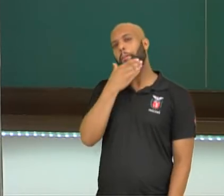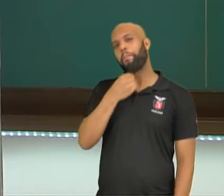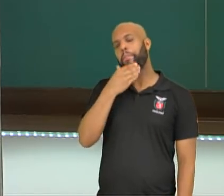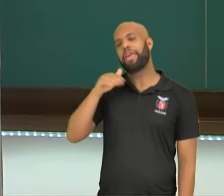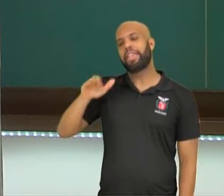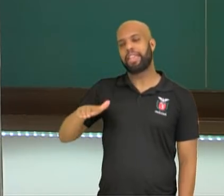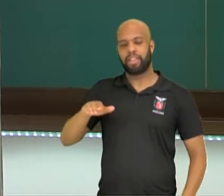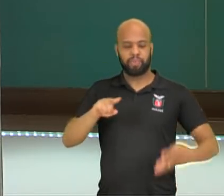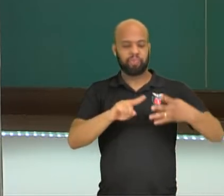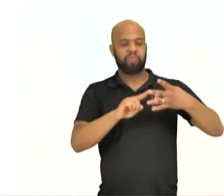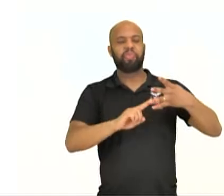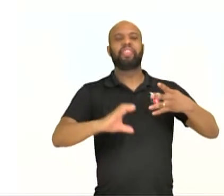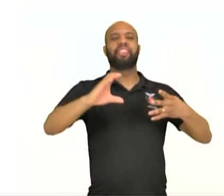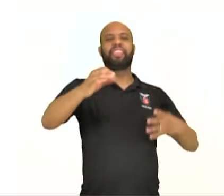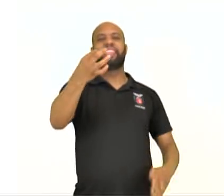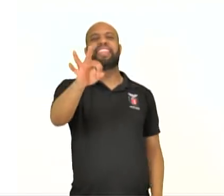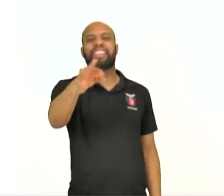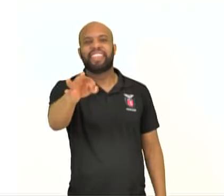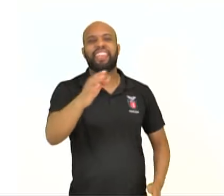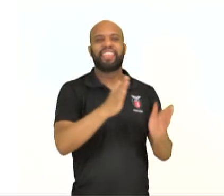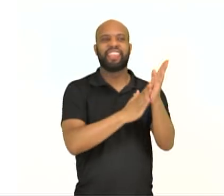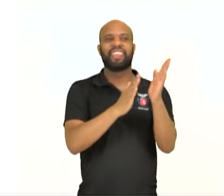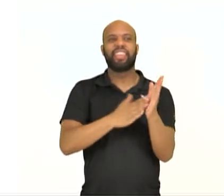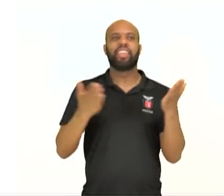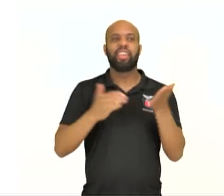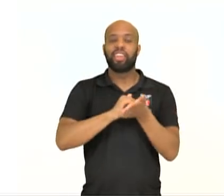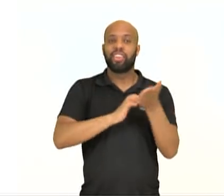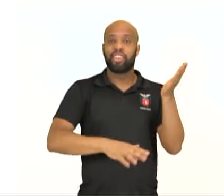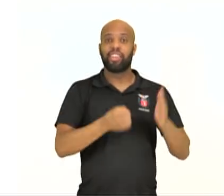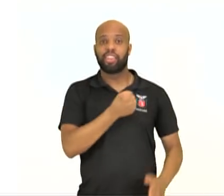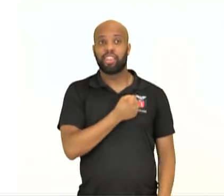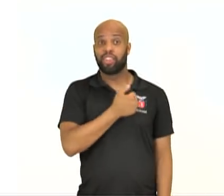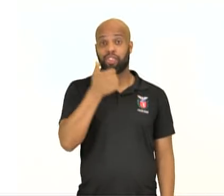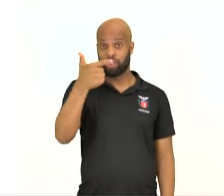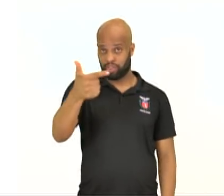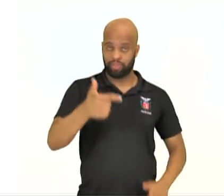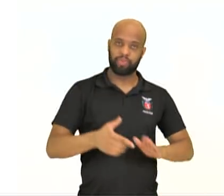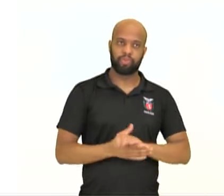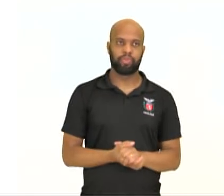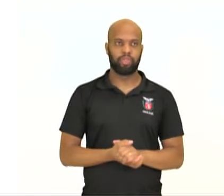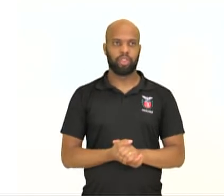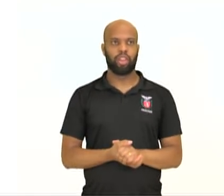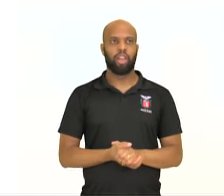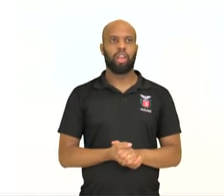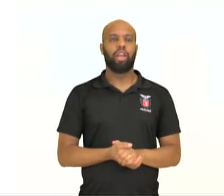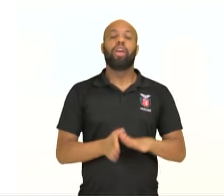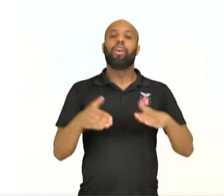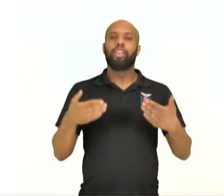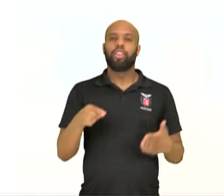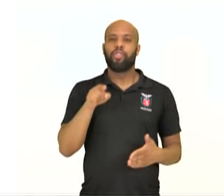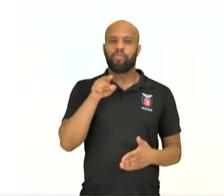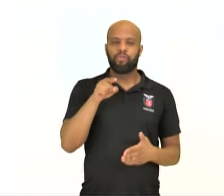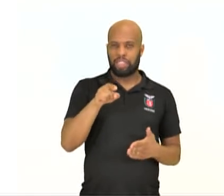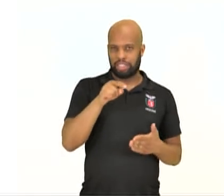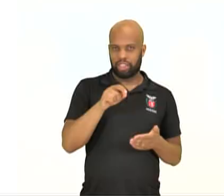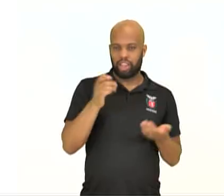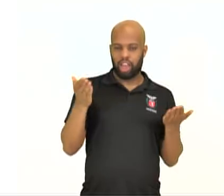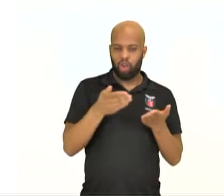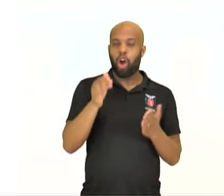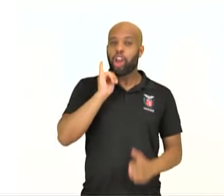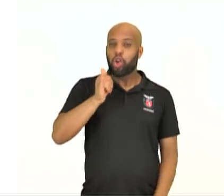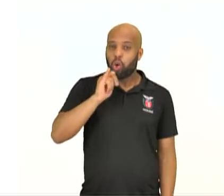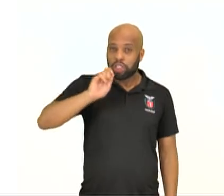a letra C, isso mesmo. Atividade 2 para você. Que tal contar um pouco